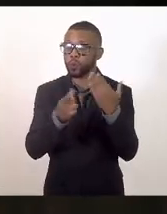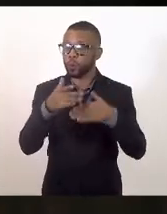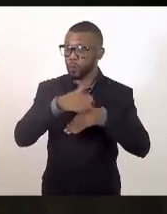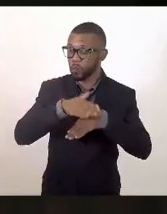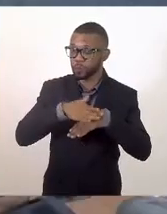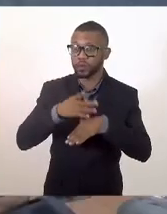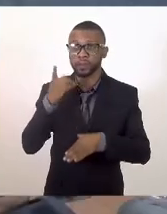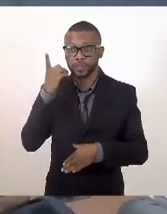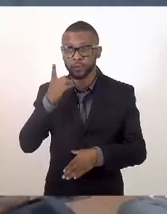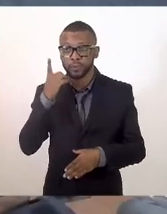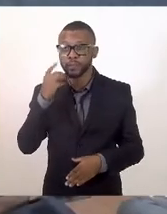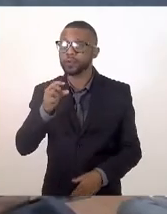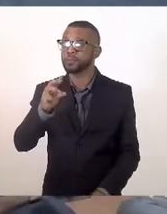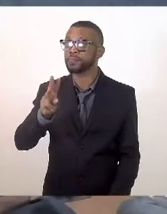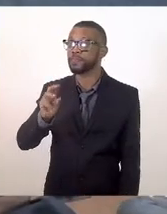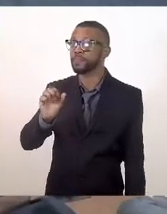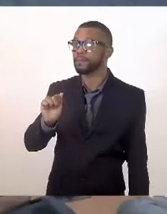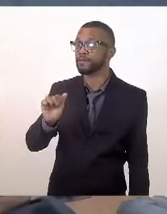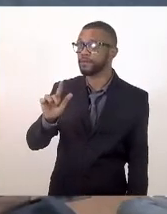Carneiro.